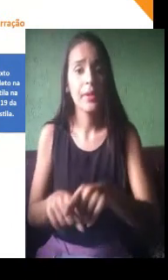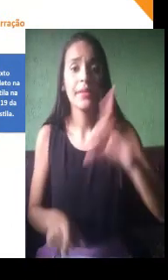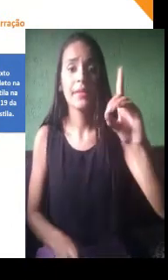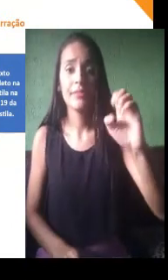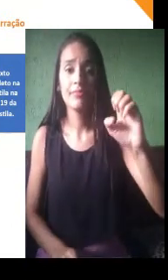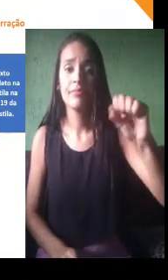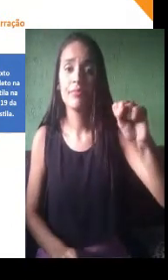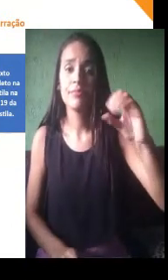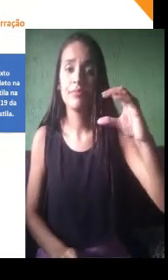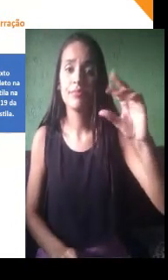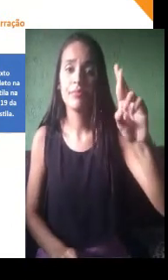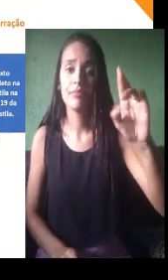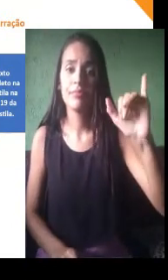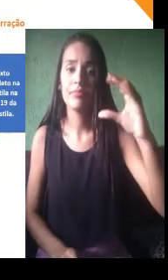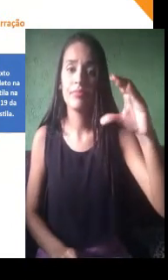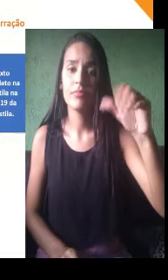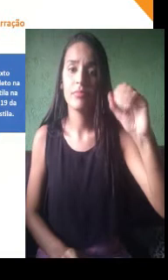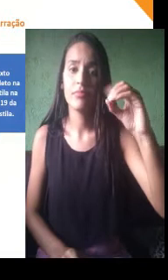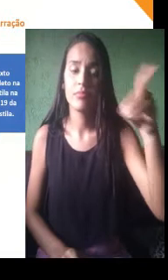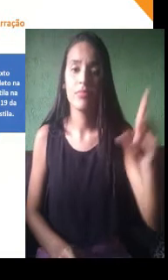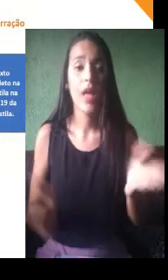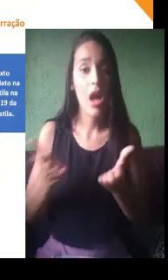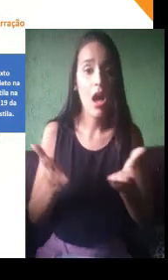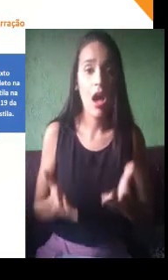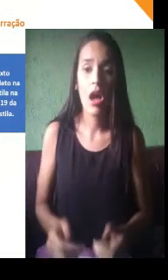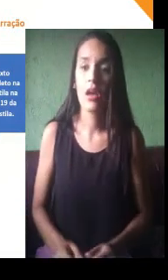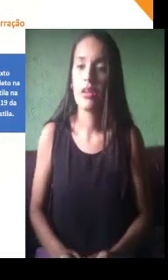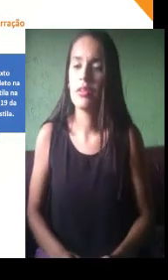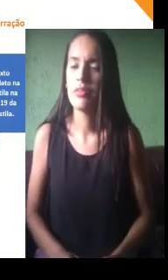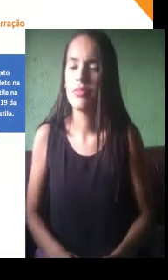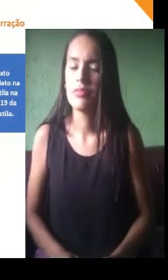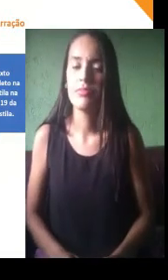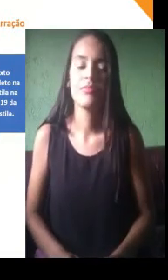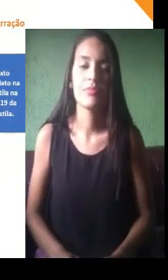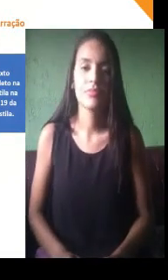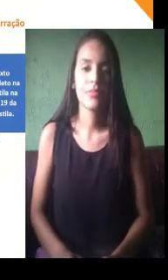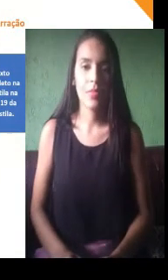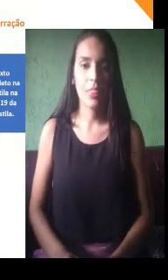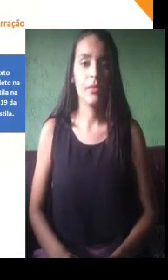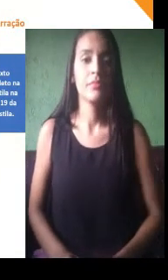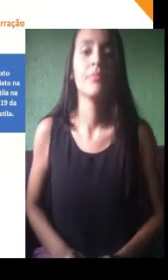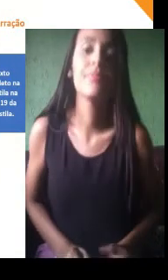textual, eu tenho que os tipos textuais, ou seja, vão compor o interior dos gêneros.